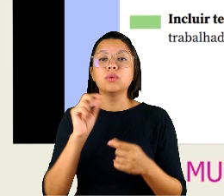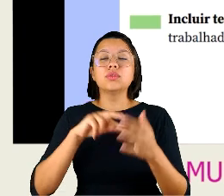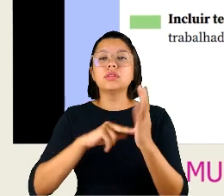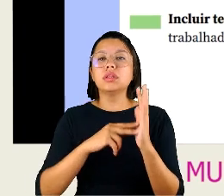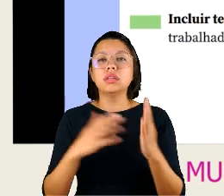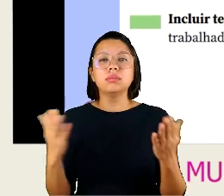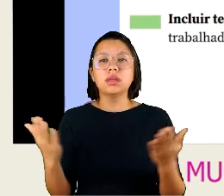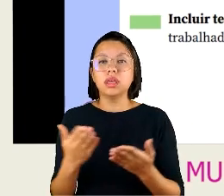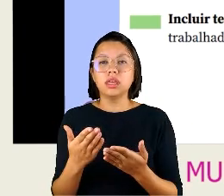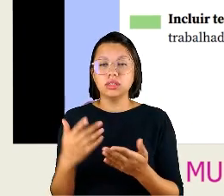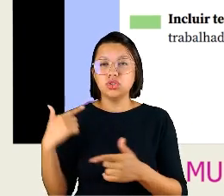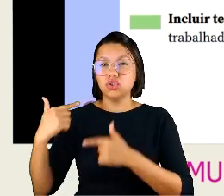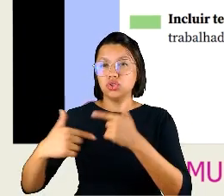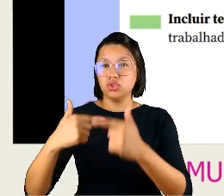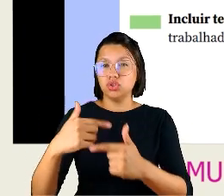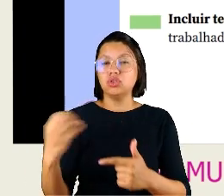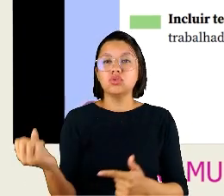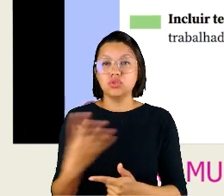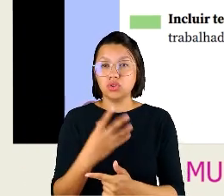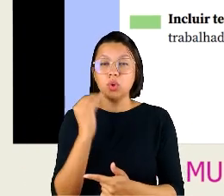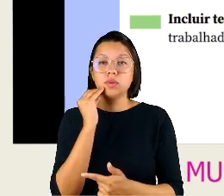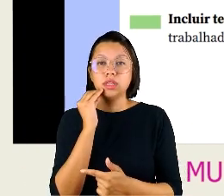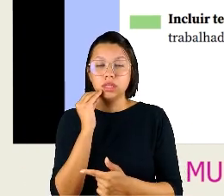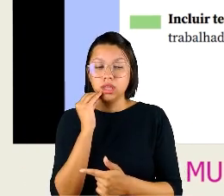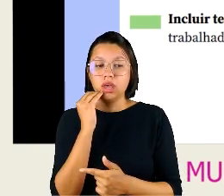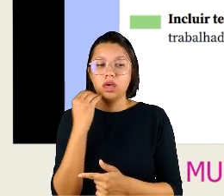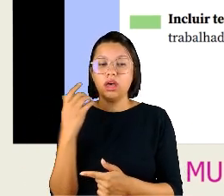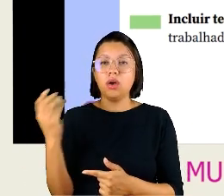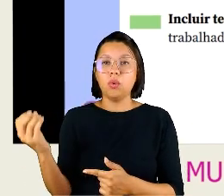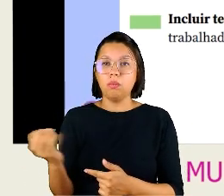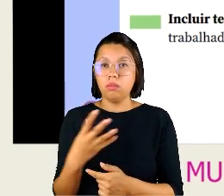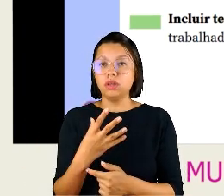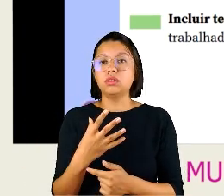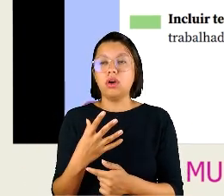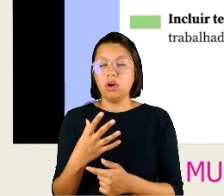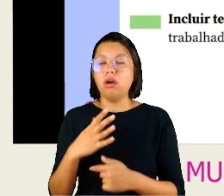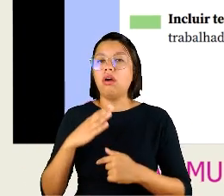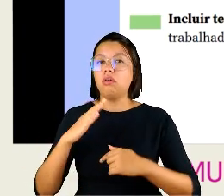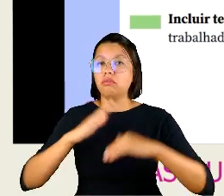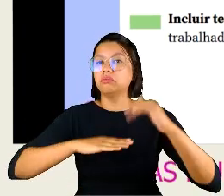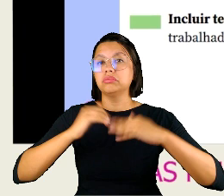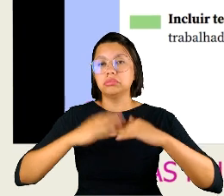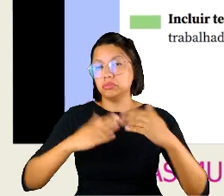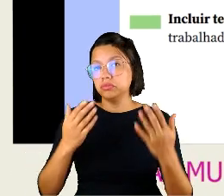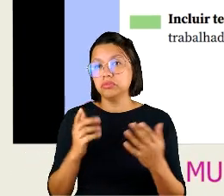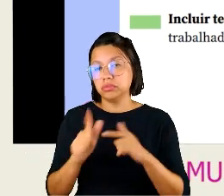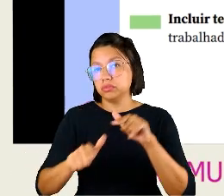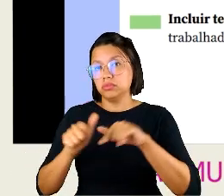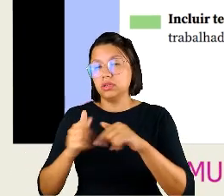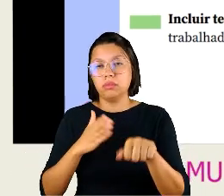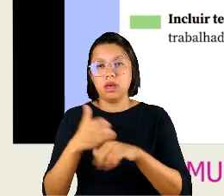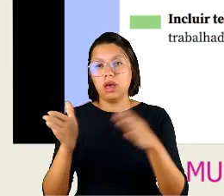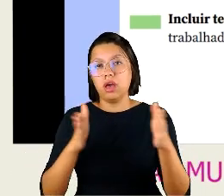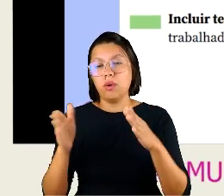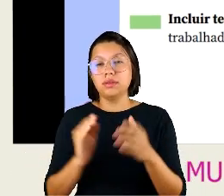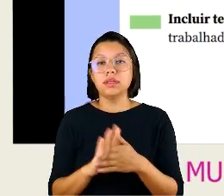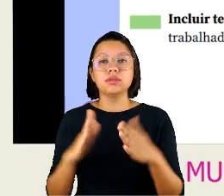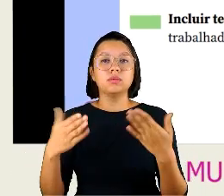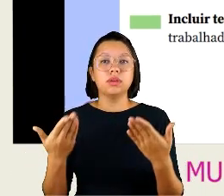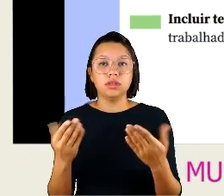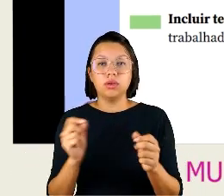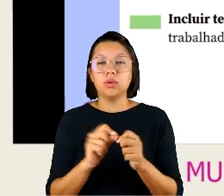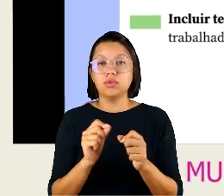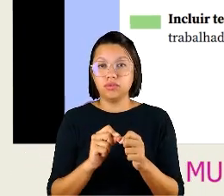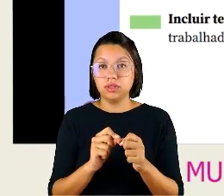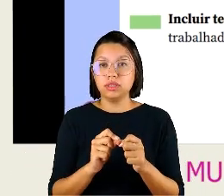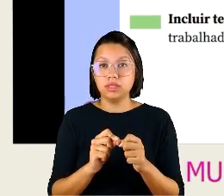essas novas gerações tentar uma nova carreira ou novos acessos. Implementar as